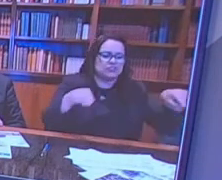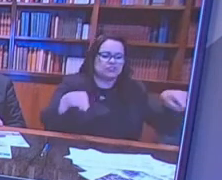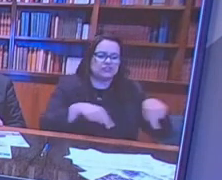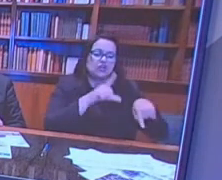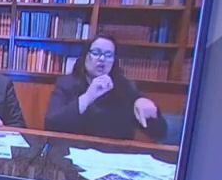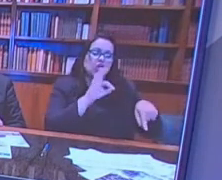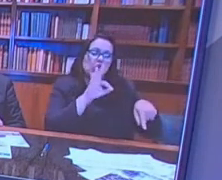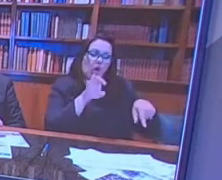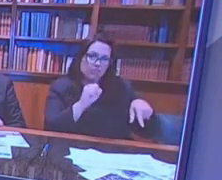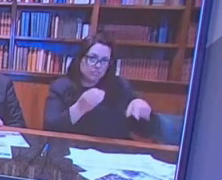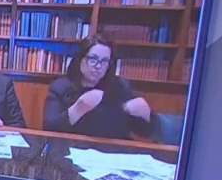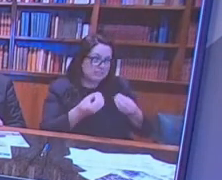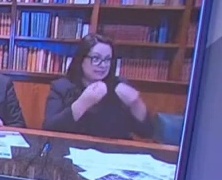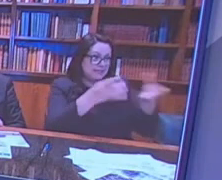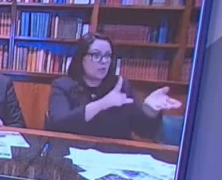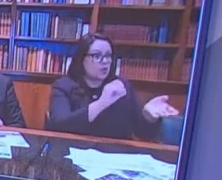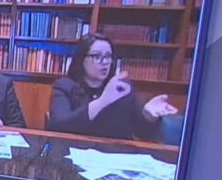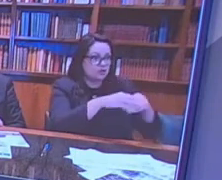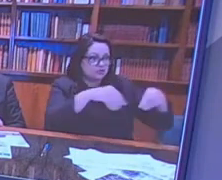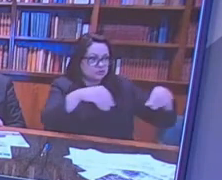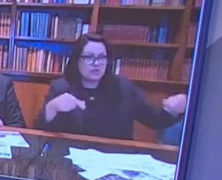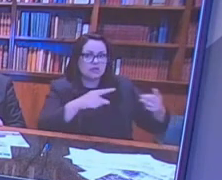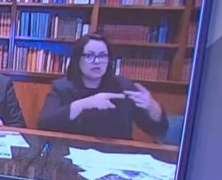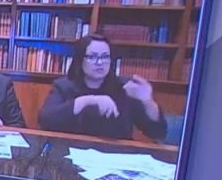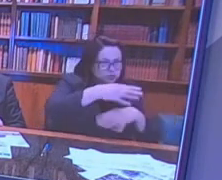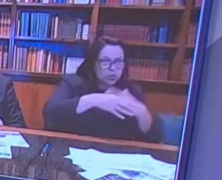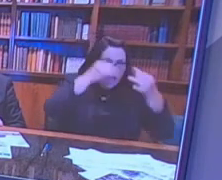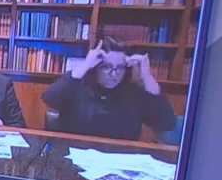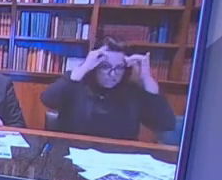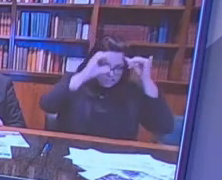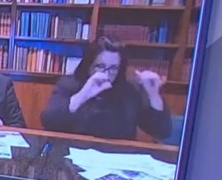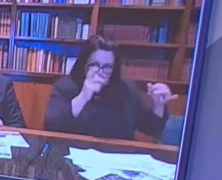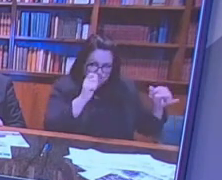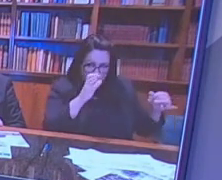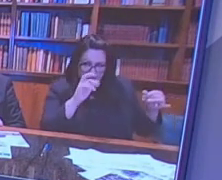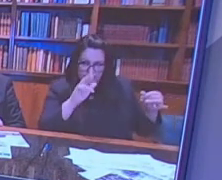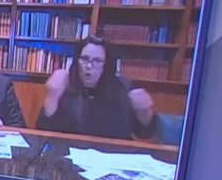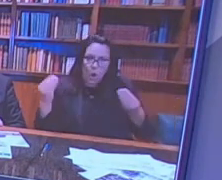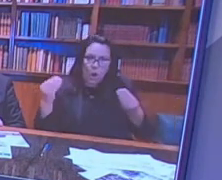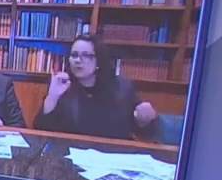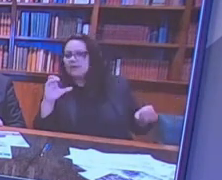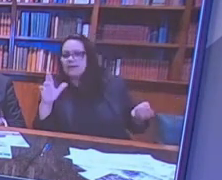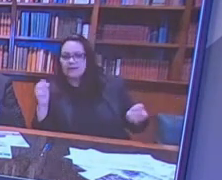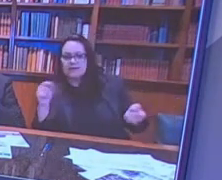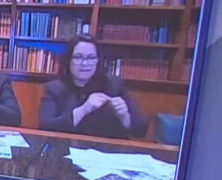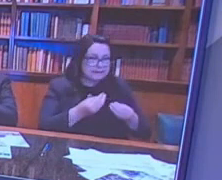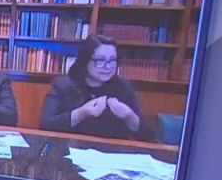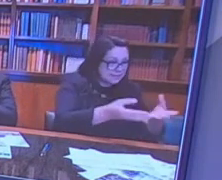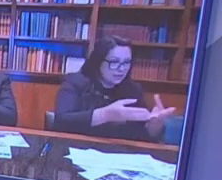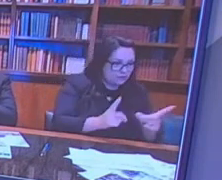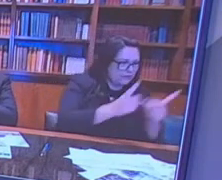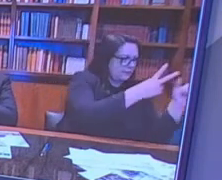relatando ele precisa abrir mão de silêncio precisa indicar responder todas as perguntas precisa indicar todos os participantes dos